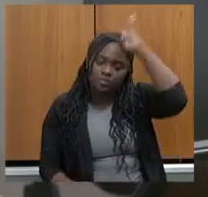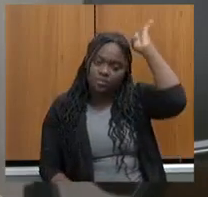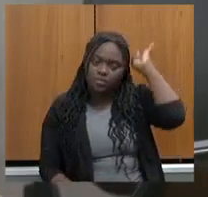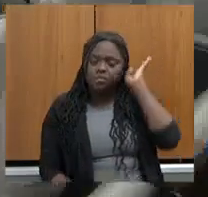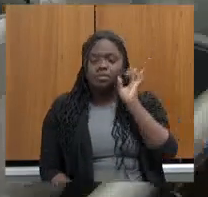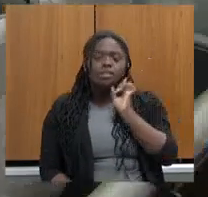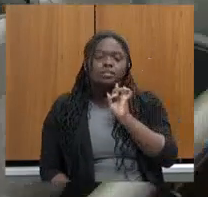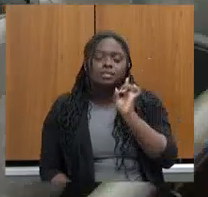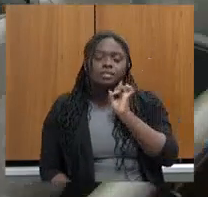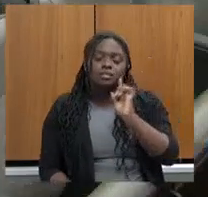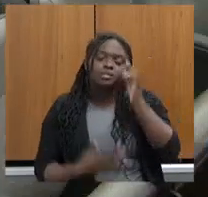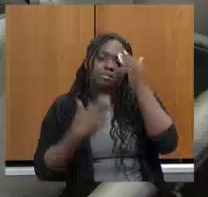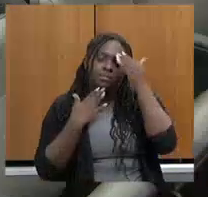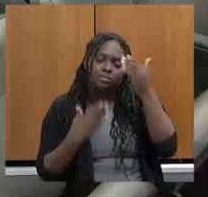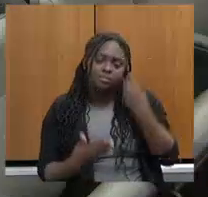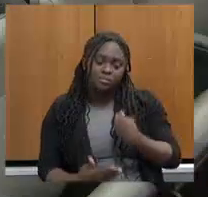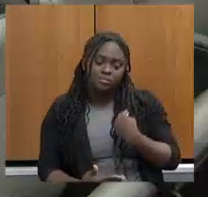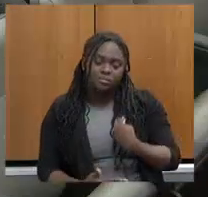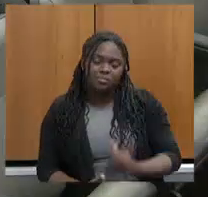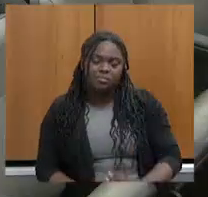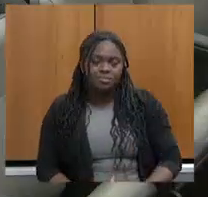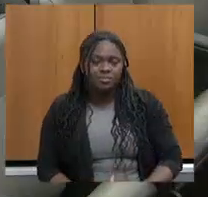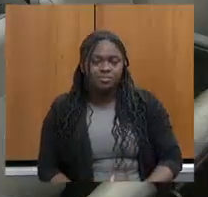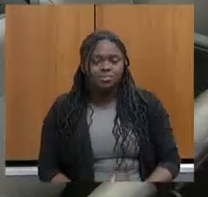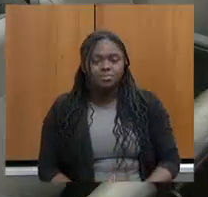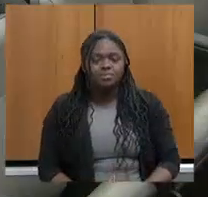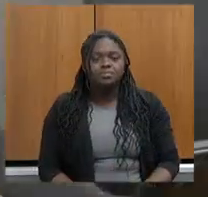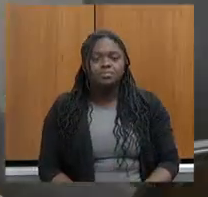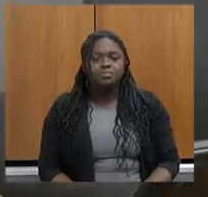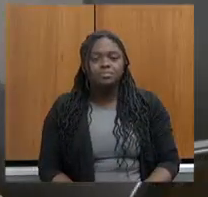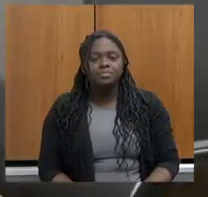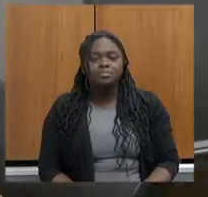obrigado pela presença Comandante presidência